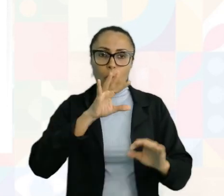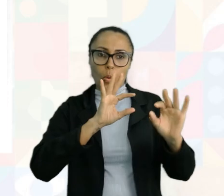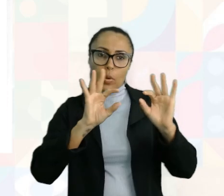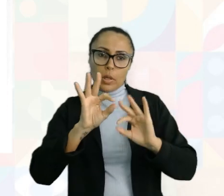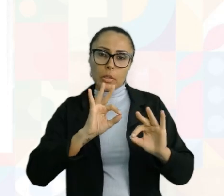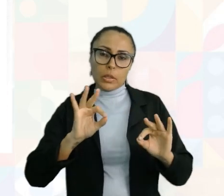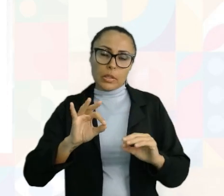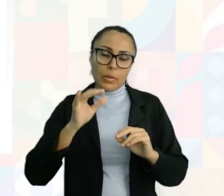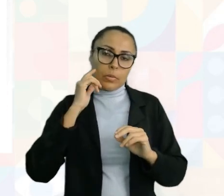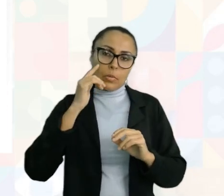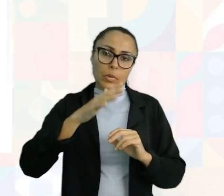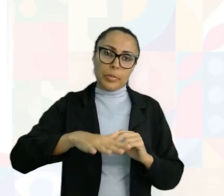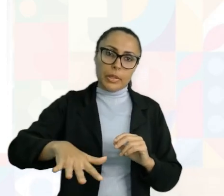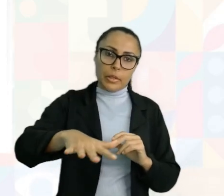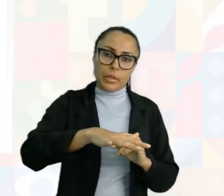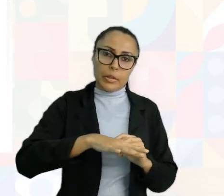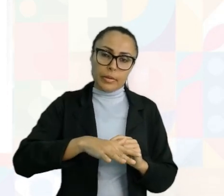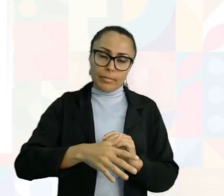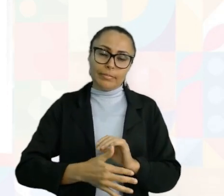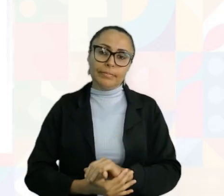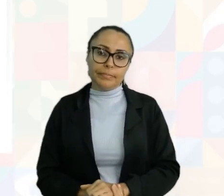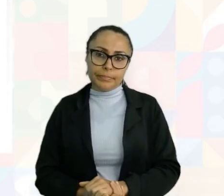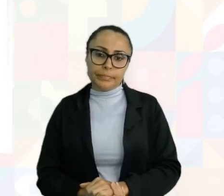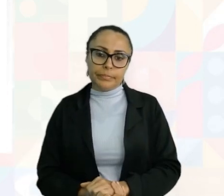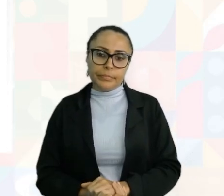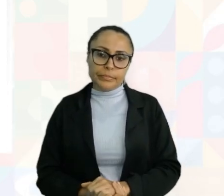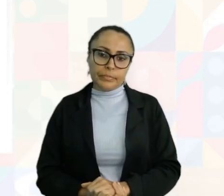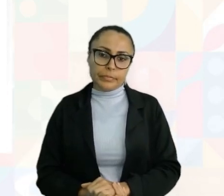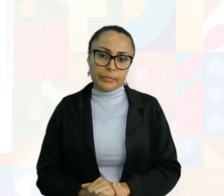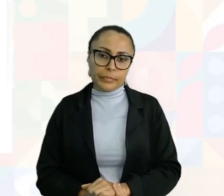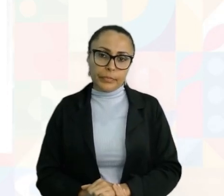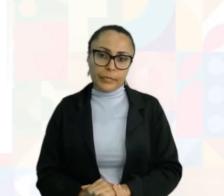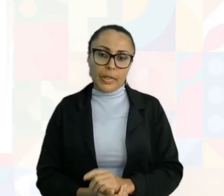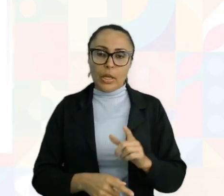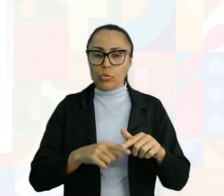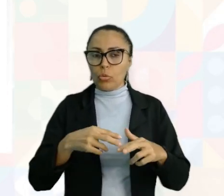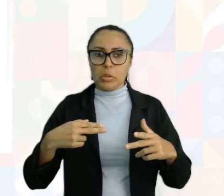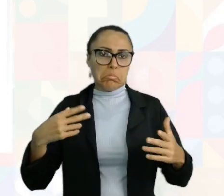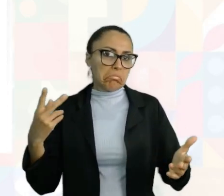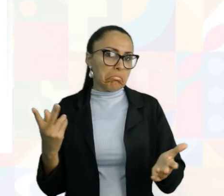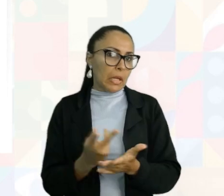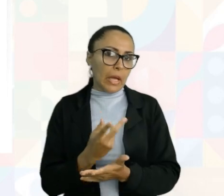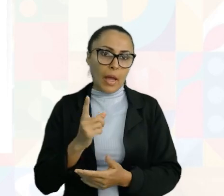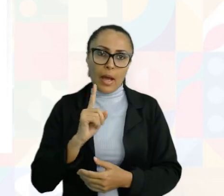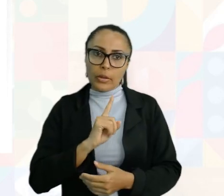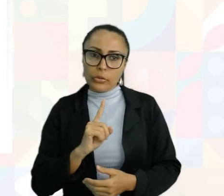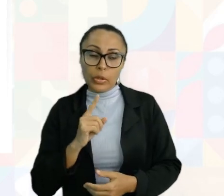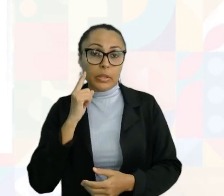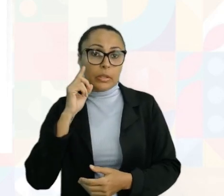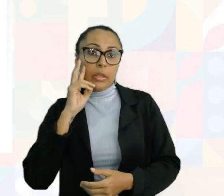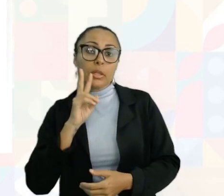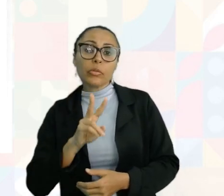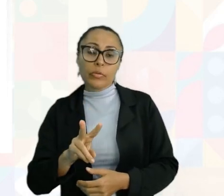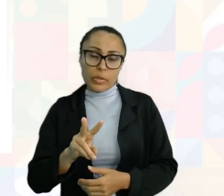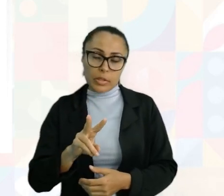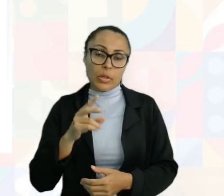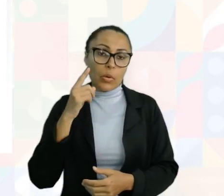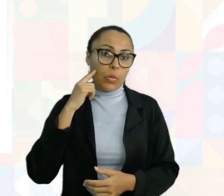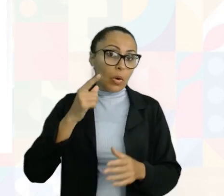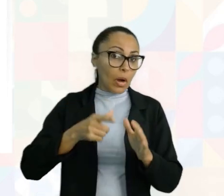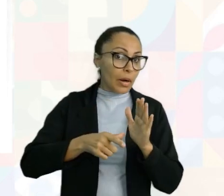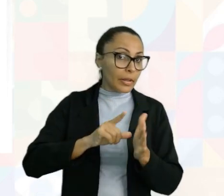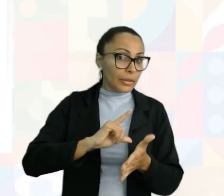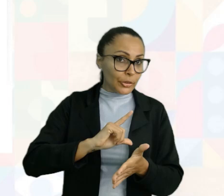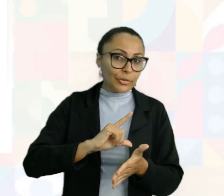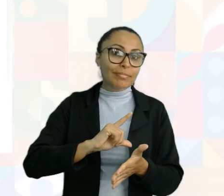ambiente ou o mobiliário dele, as coisas não deem errado. Então a gente está tendo uma visão prévia